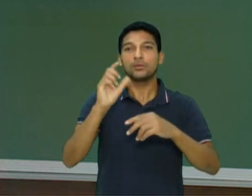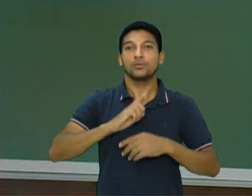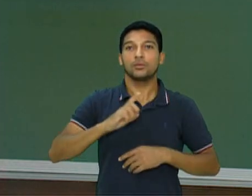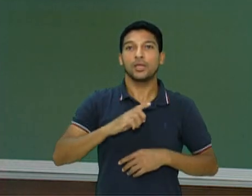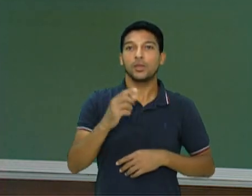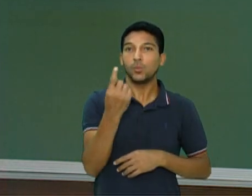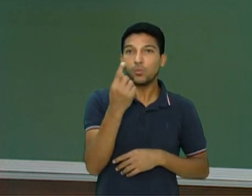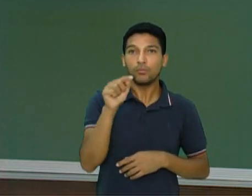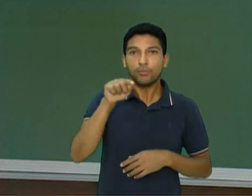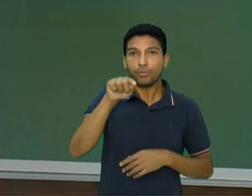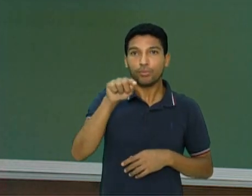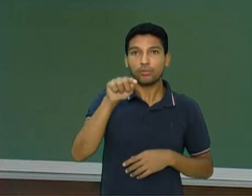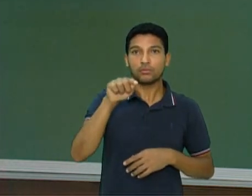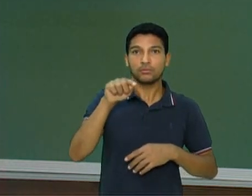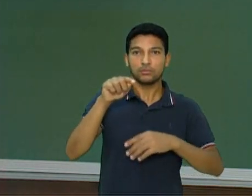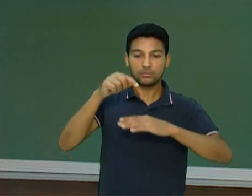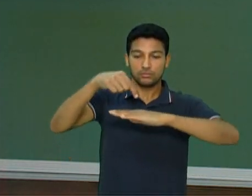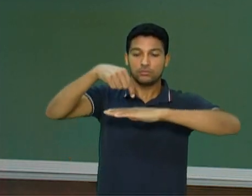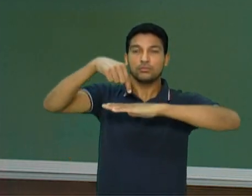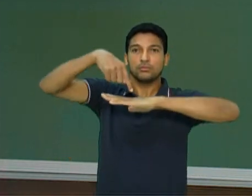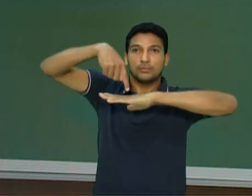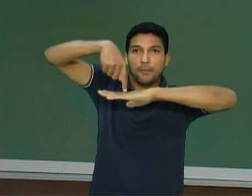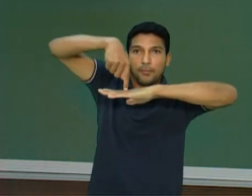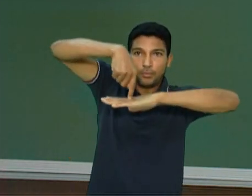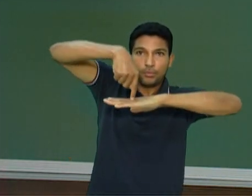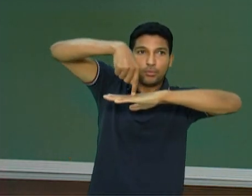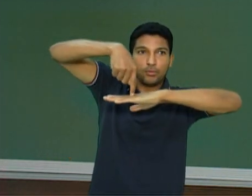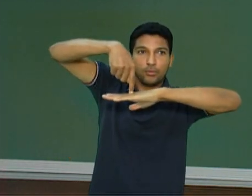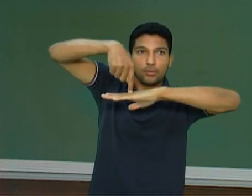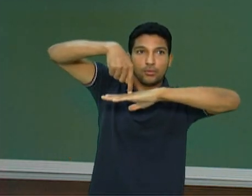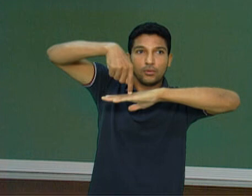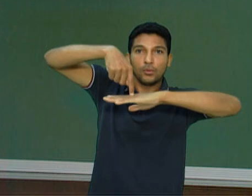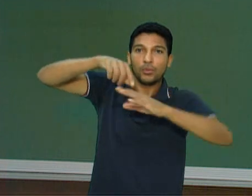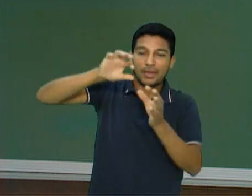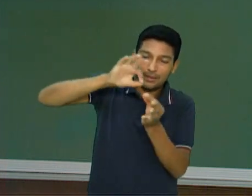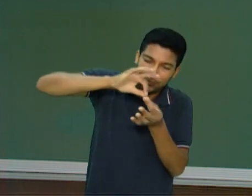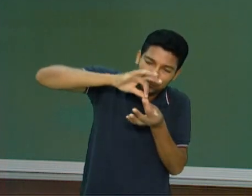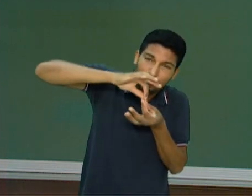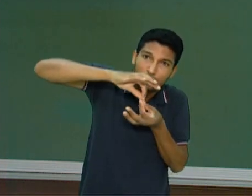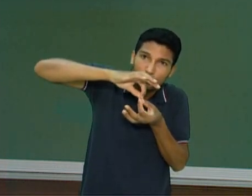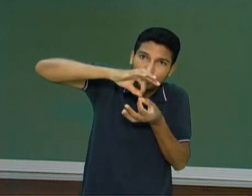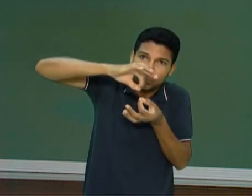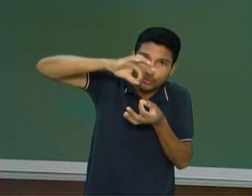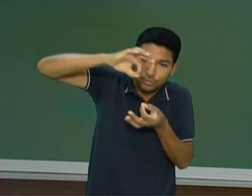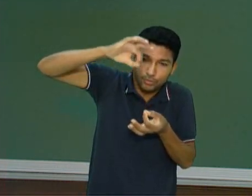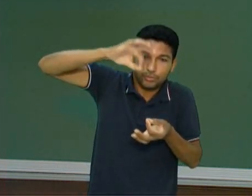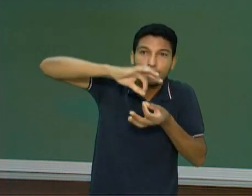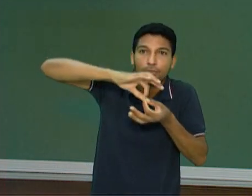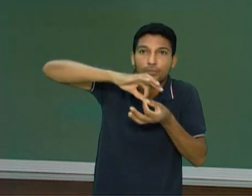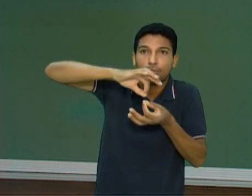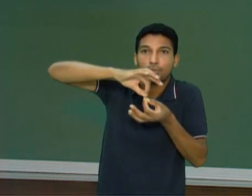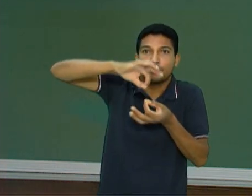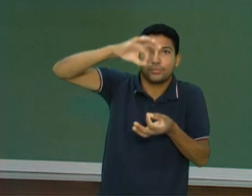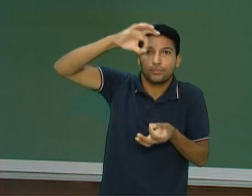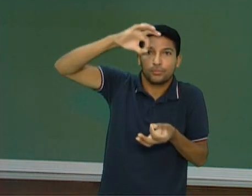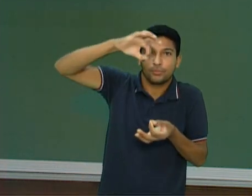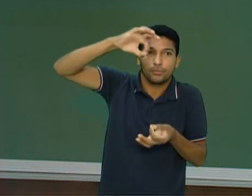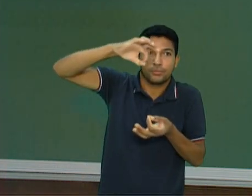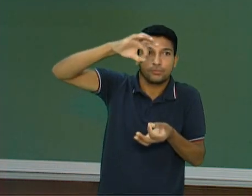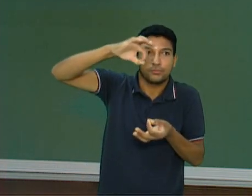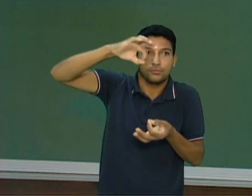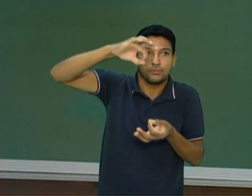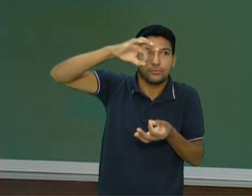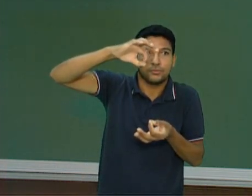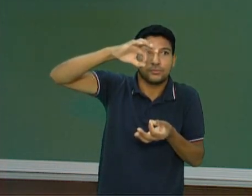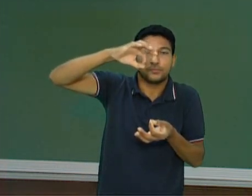só. Beleza? Entenderam isso? O fato dele estar aqui numa linha vertical, supondo que esse plano esteja, né,